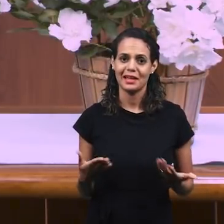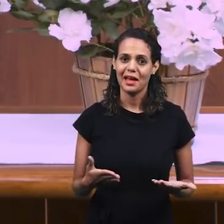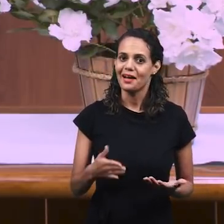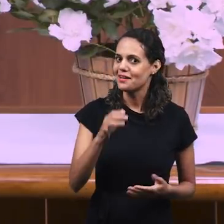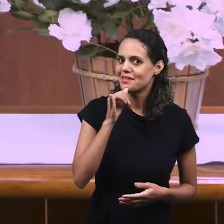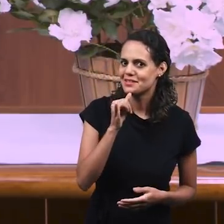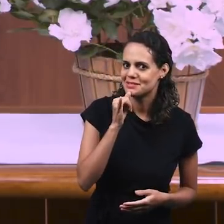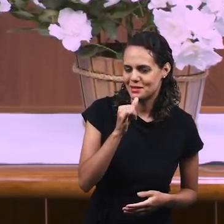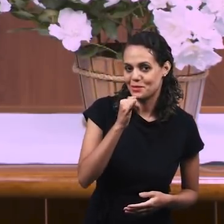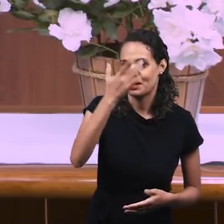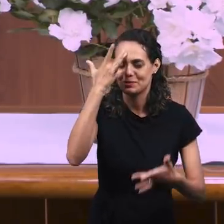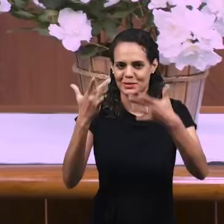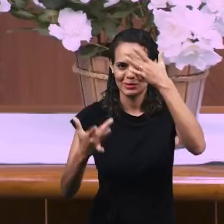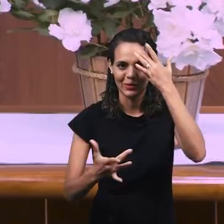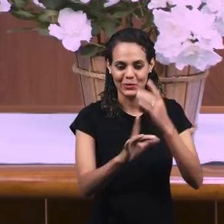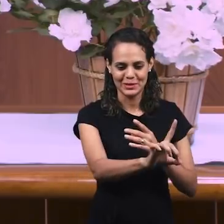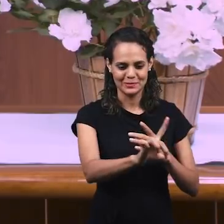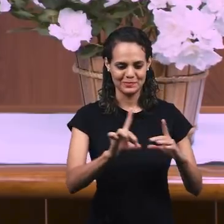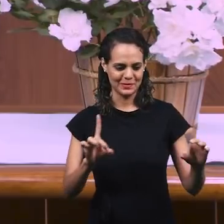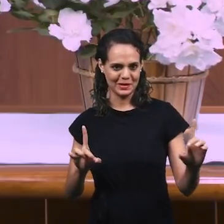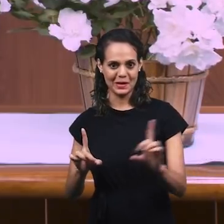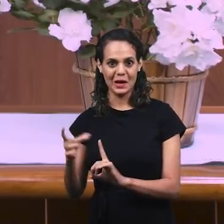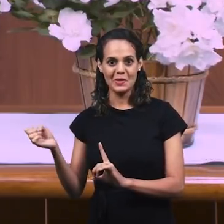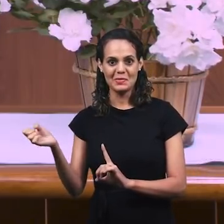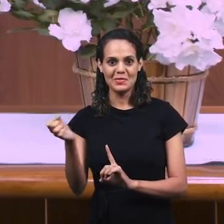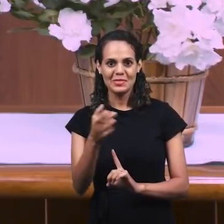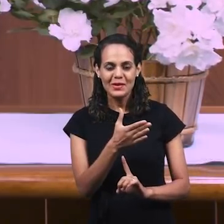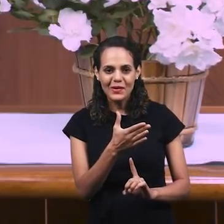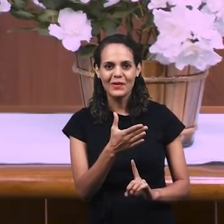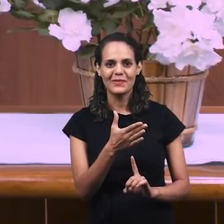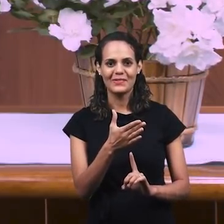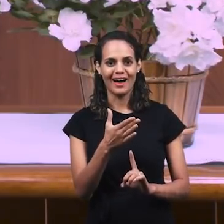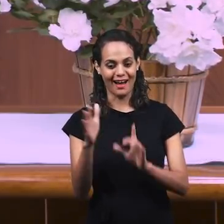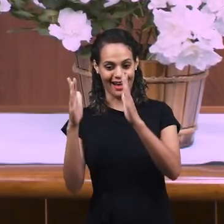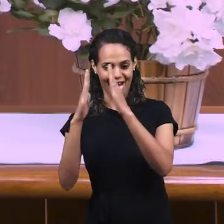novos convertidos, é a alegria da igreja. Tem uma alegria maior do que você ver um novo